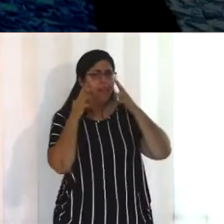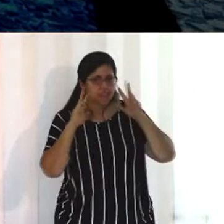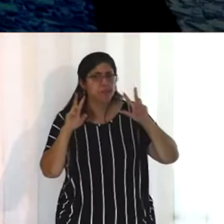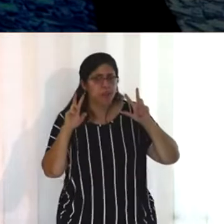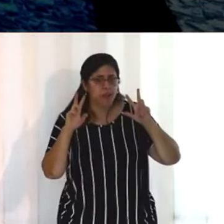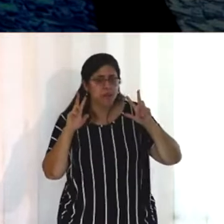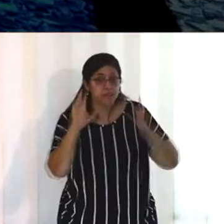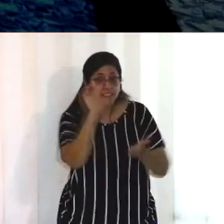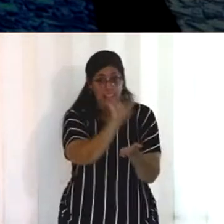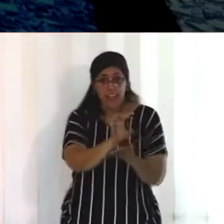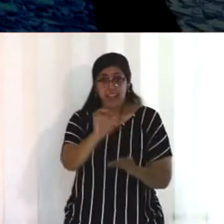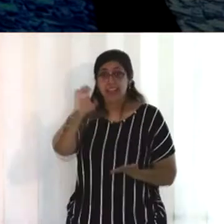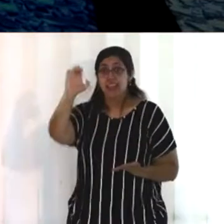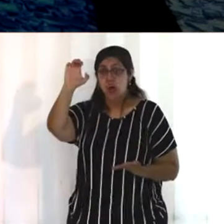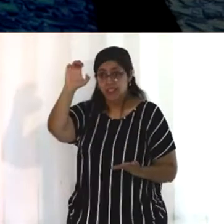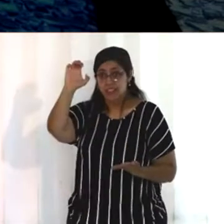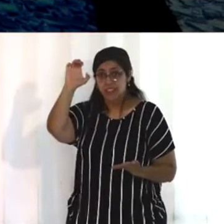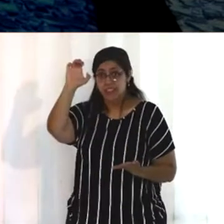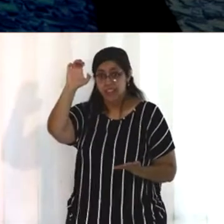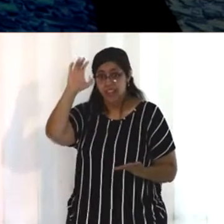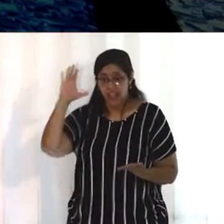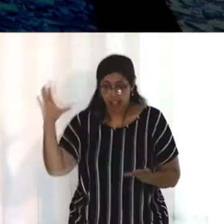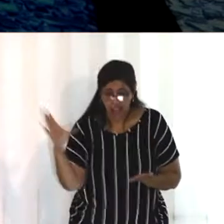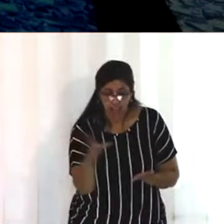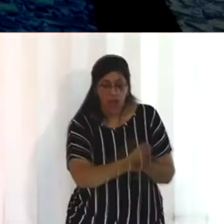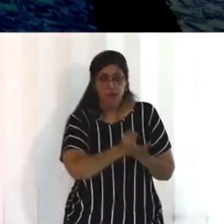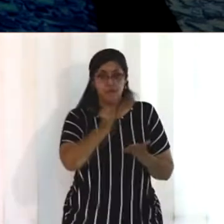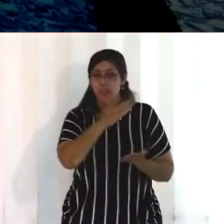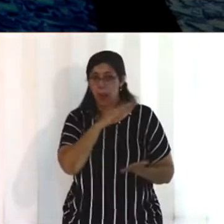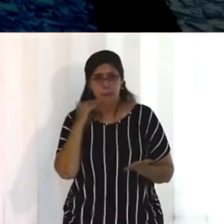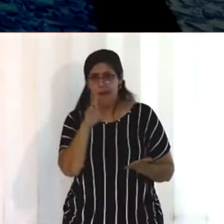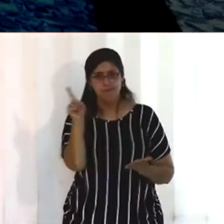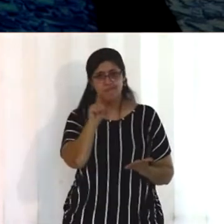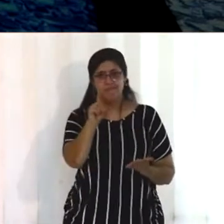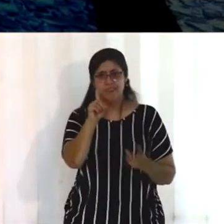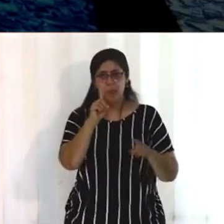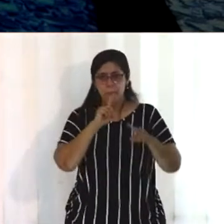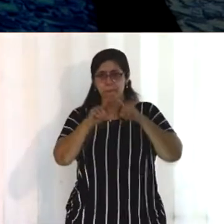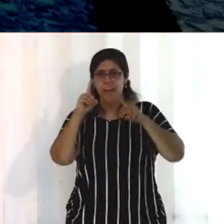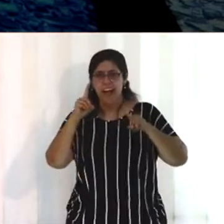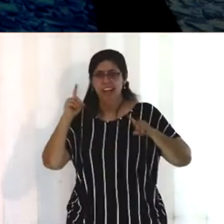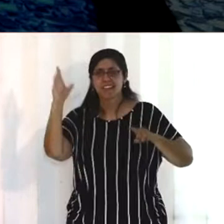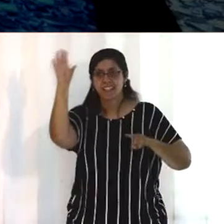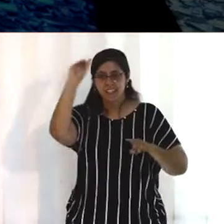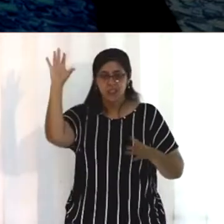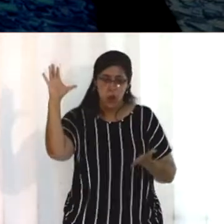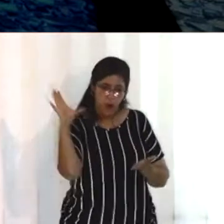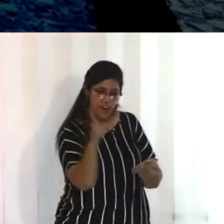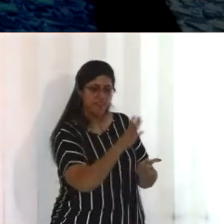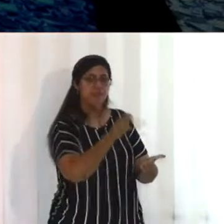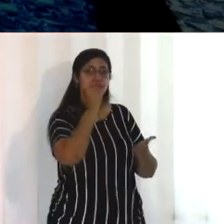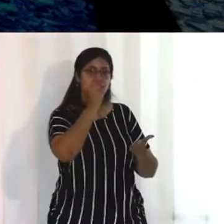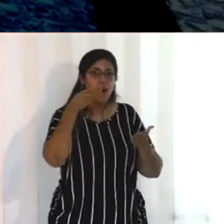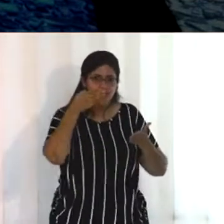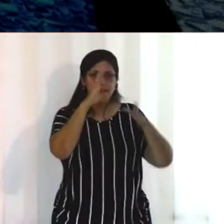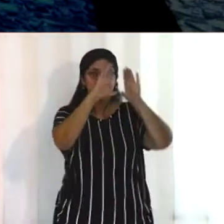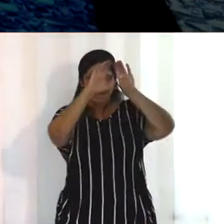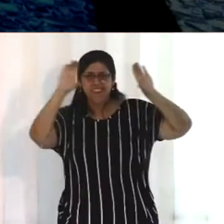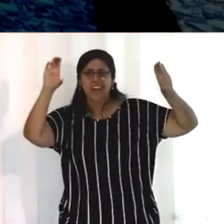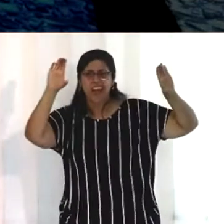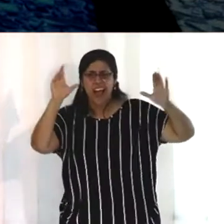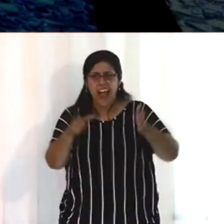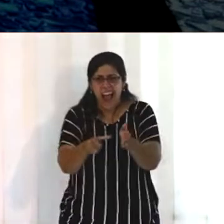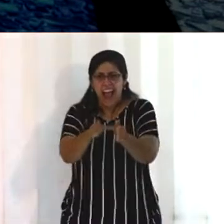foi trasladado para não ver a morte. Não foi achado, porque Deus o trasladara. Pois antes da